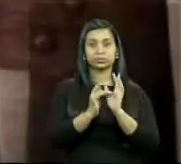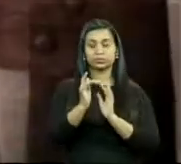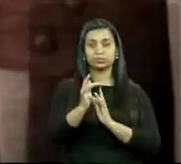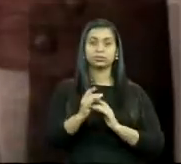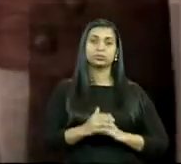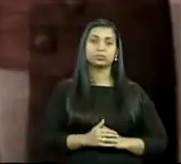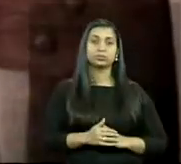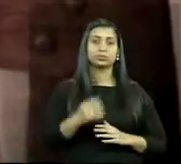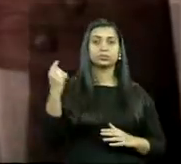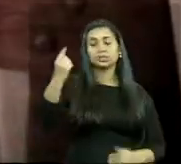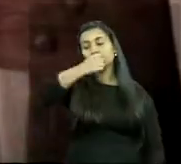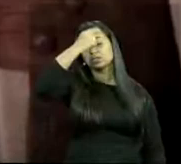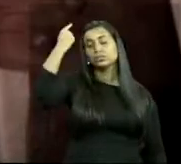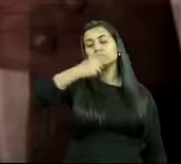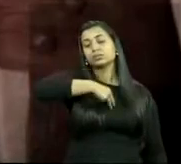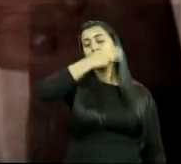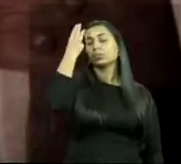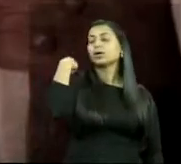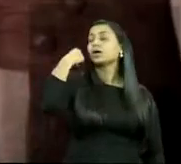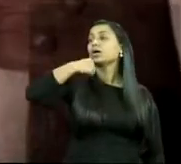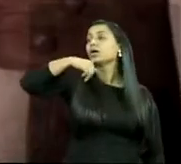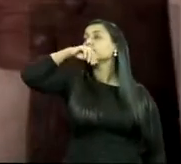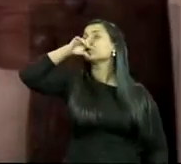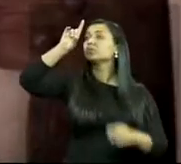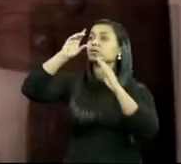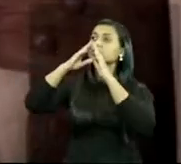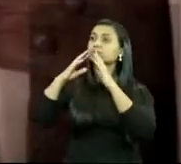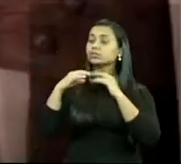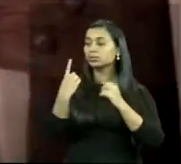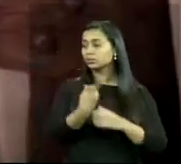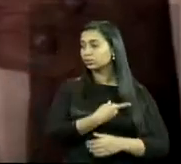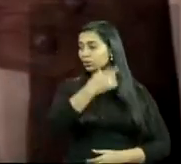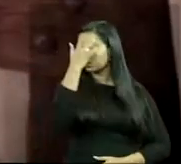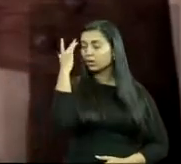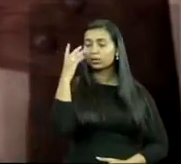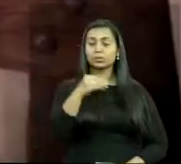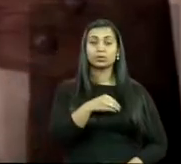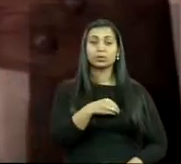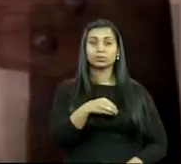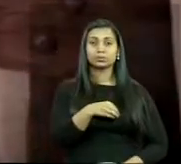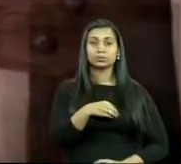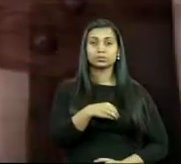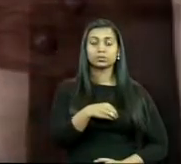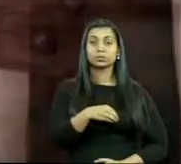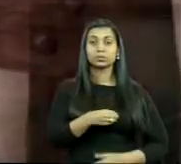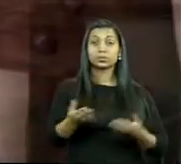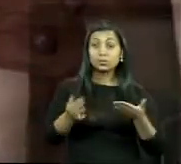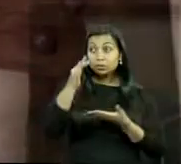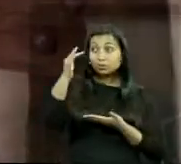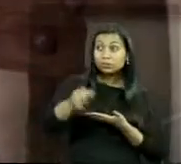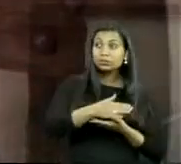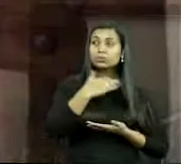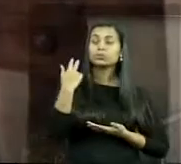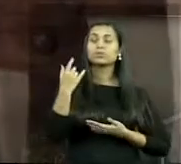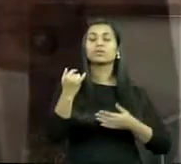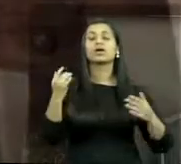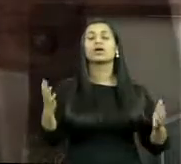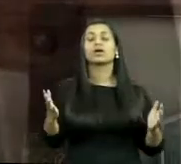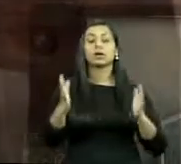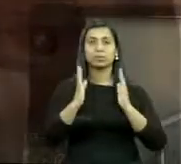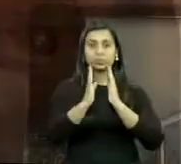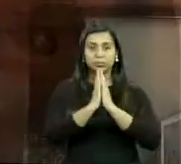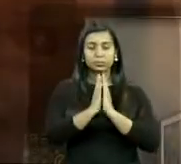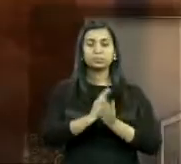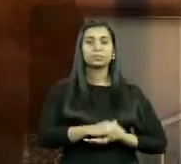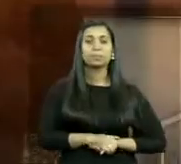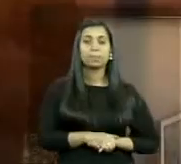fruto do vosso ventre, Jesus. Santa Maria, Mãe de Deus, rogai por nós, pecadores,